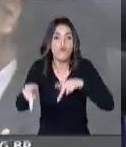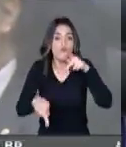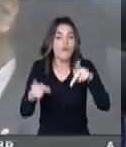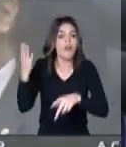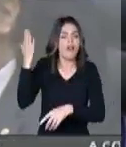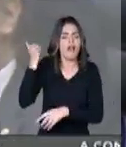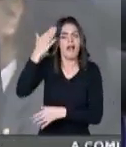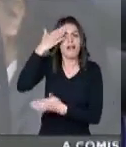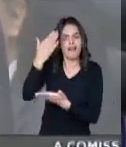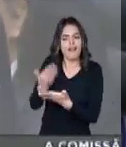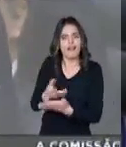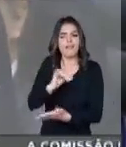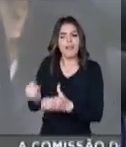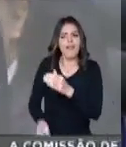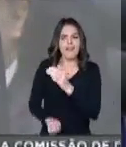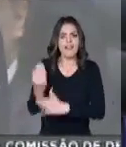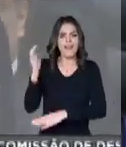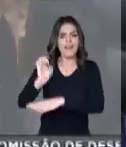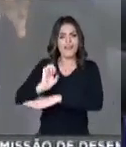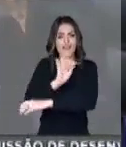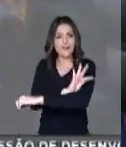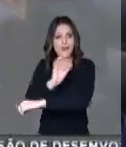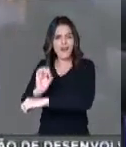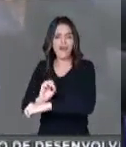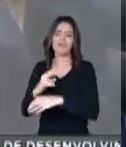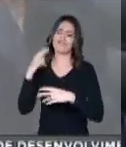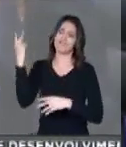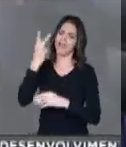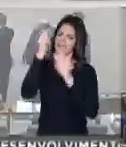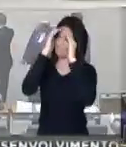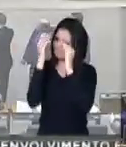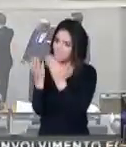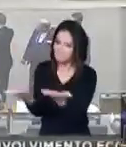Tocantins tenham seu valor devido. Muito obrigado, senhor presidente. Presidente, deputado Nilton Cardoso.